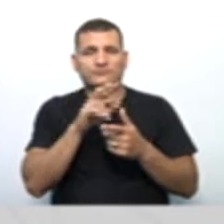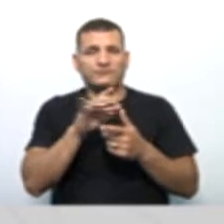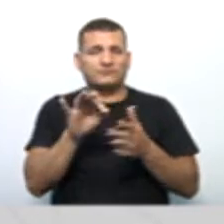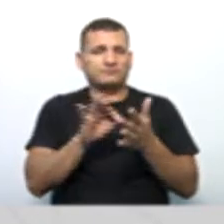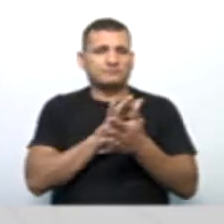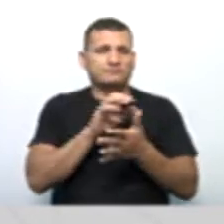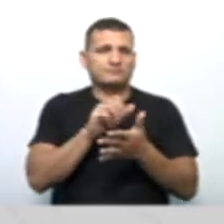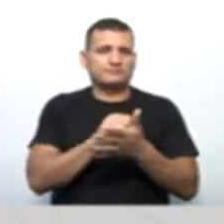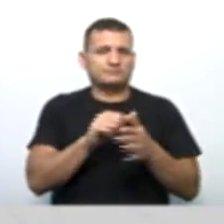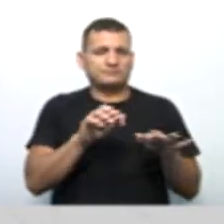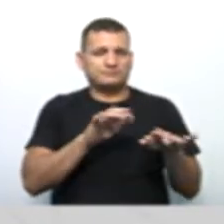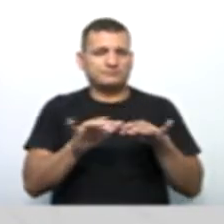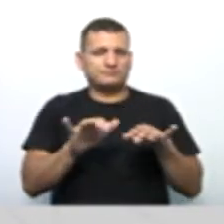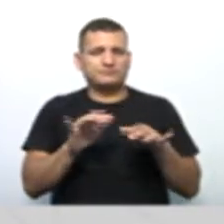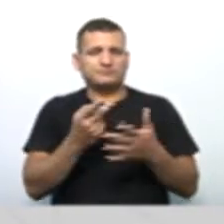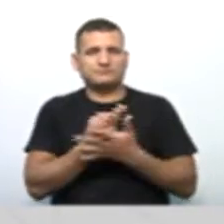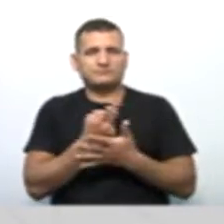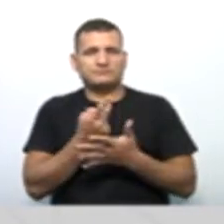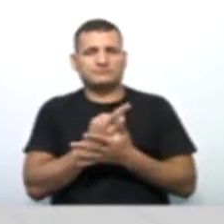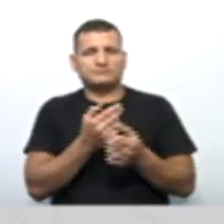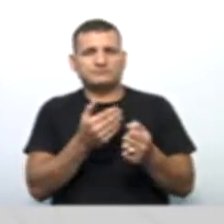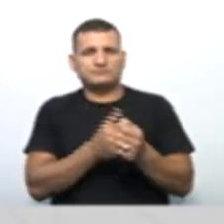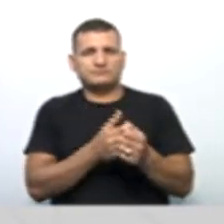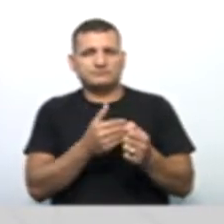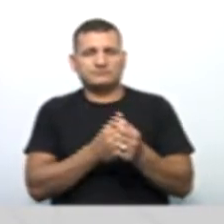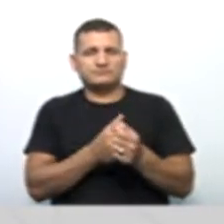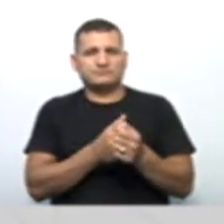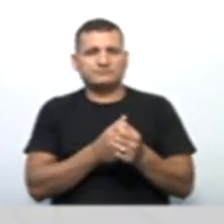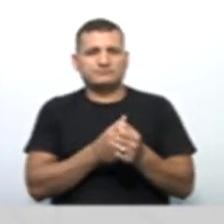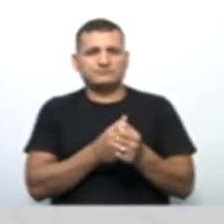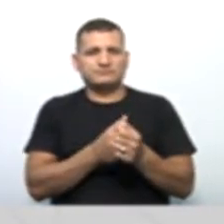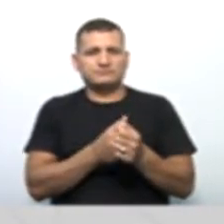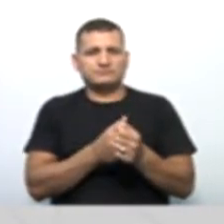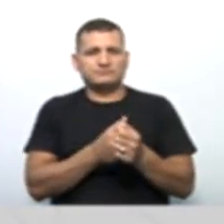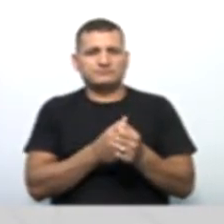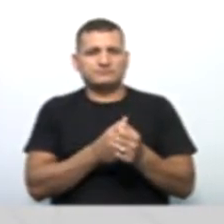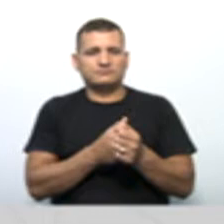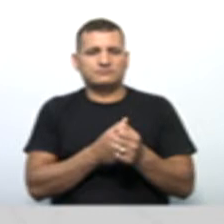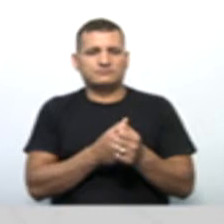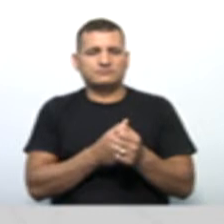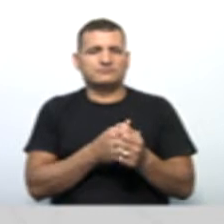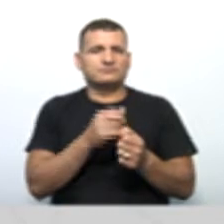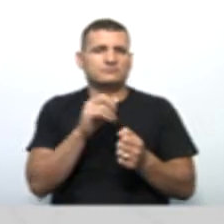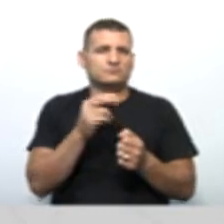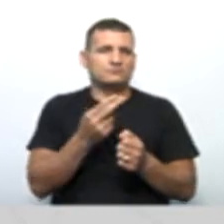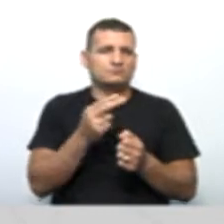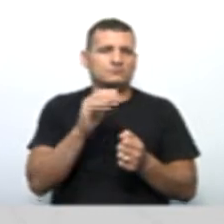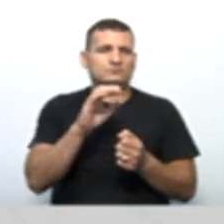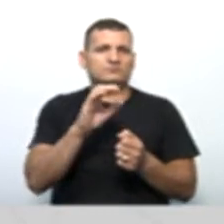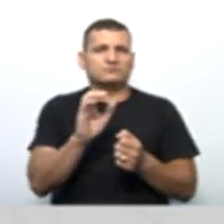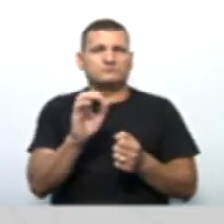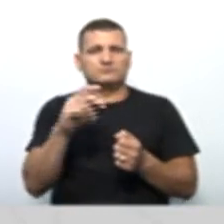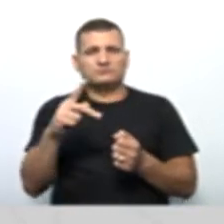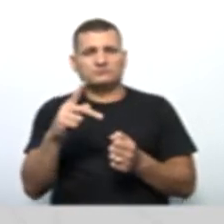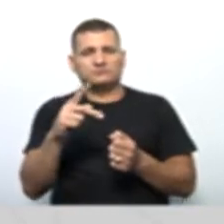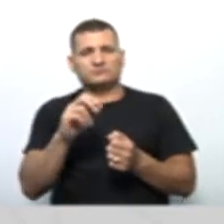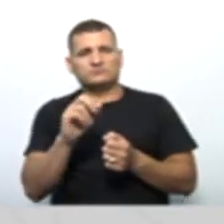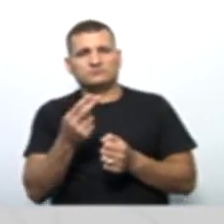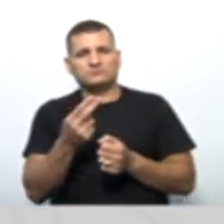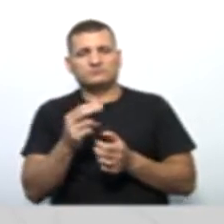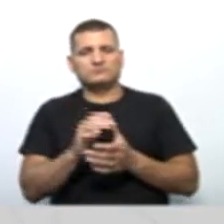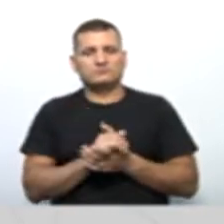hosite ele role a senha ou errou 11 o cep da casa dele ou o